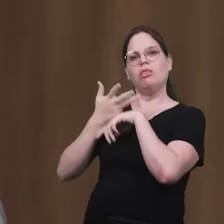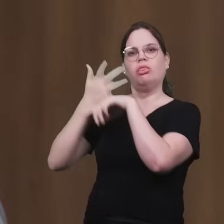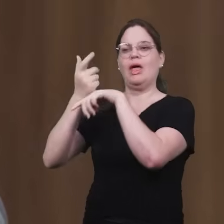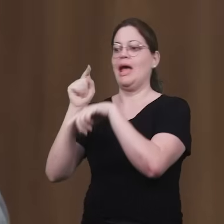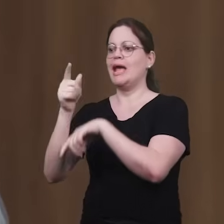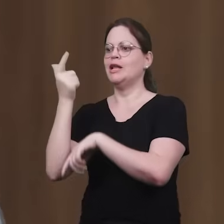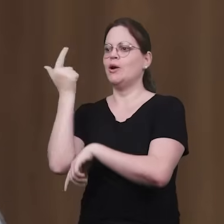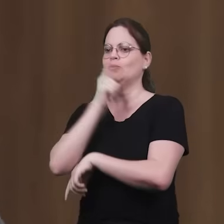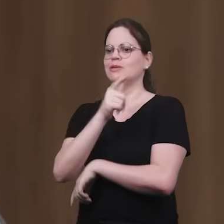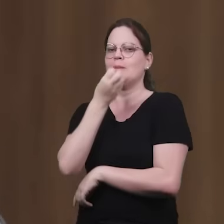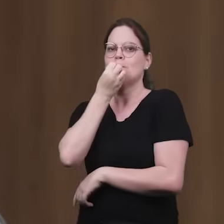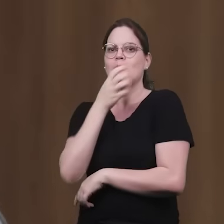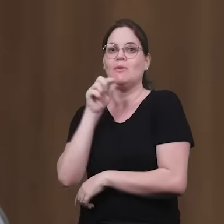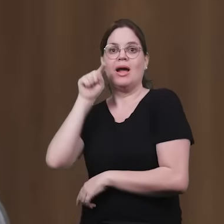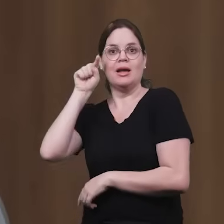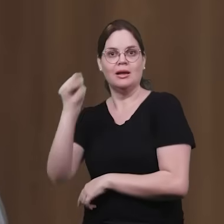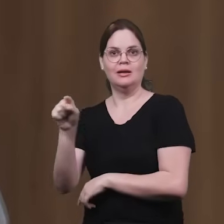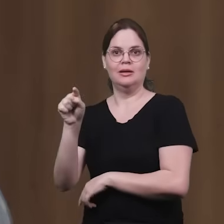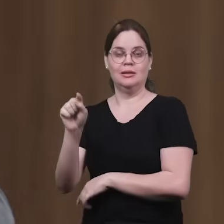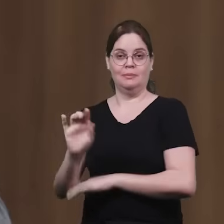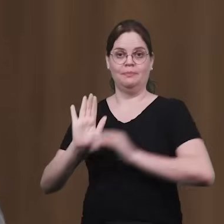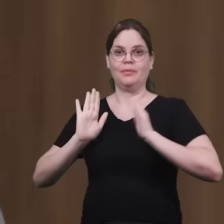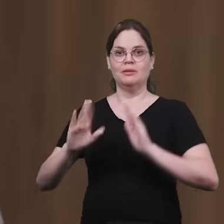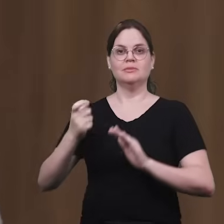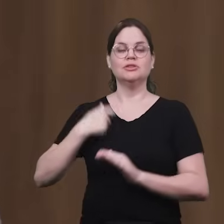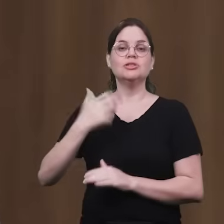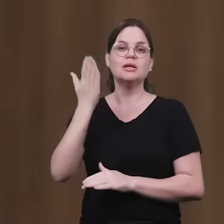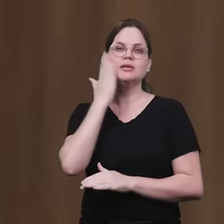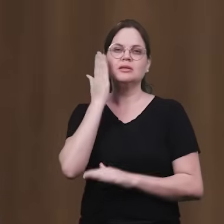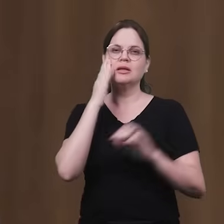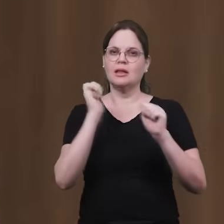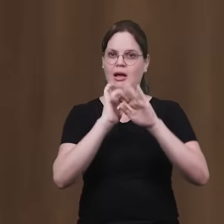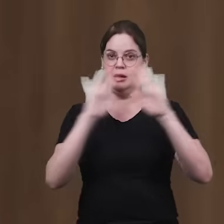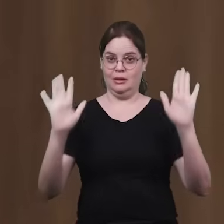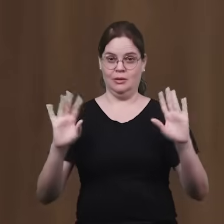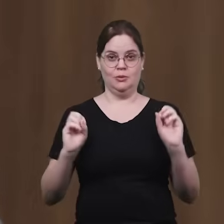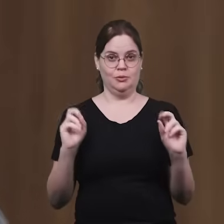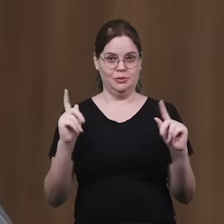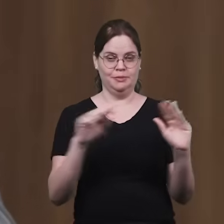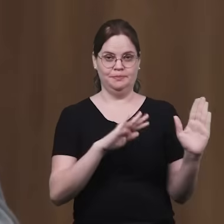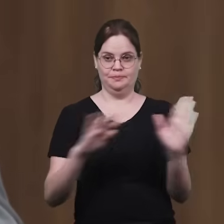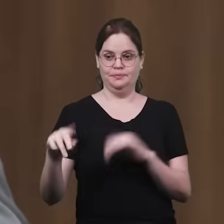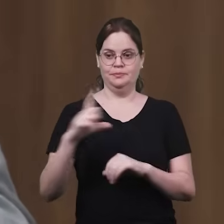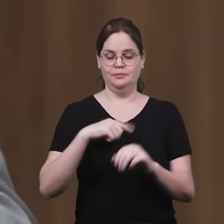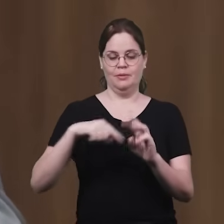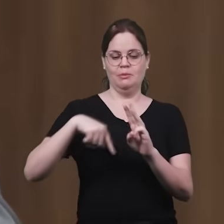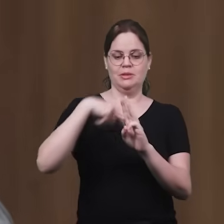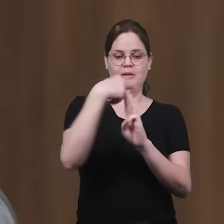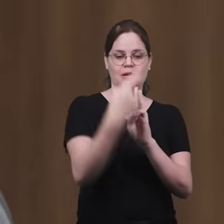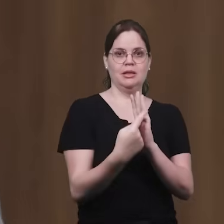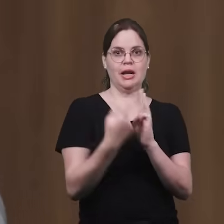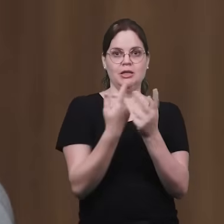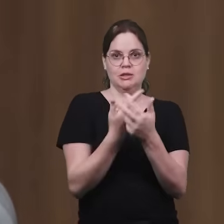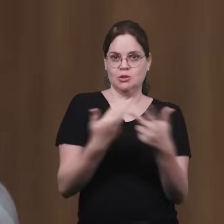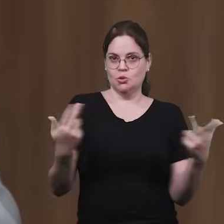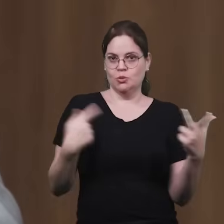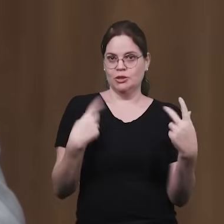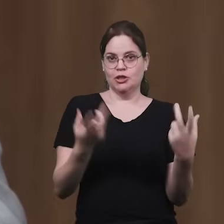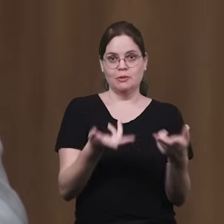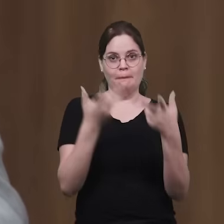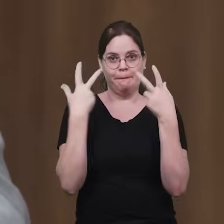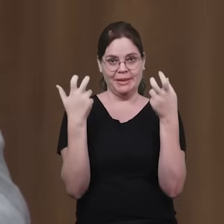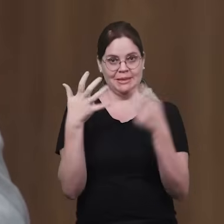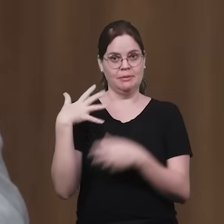aqui generalizar, mas o que nós precisamos é entender isso aí. Então, há 3 maneiras de nós percebermos uma